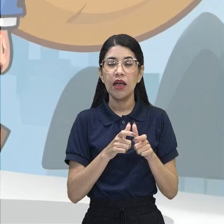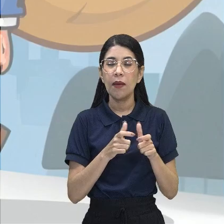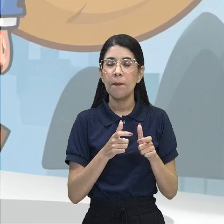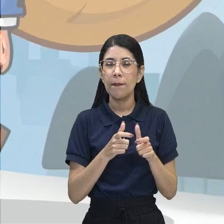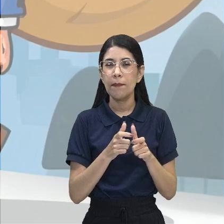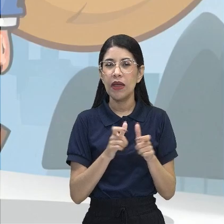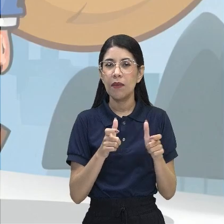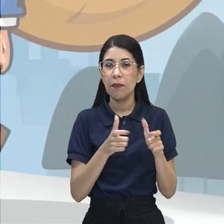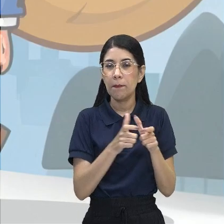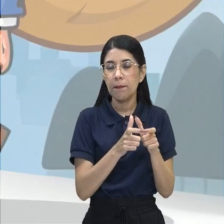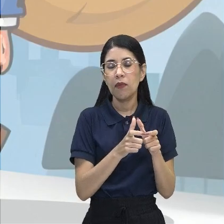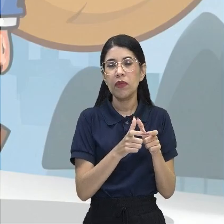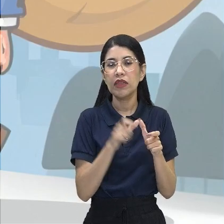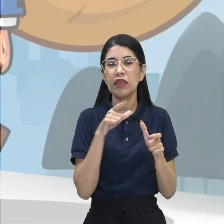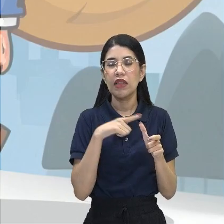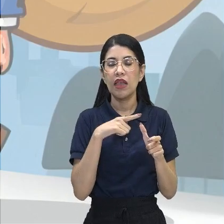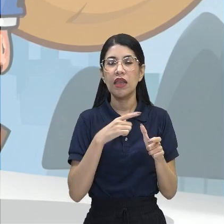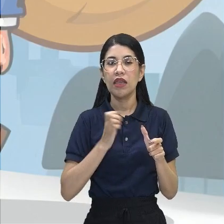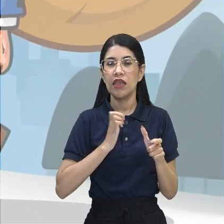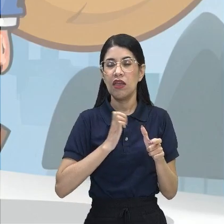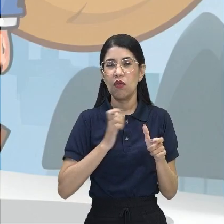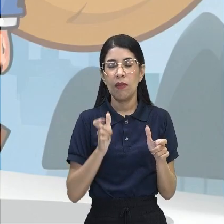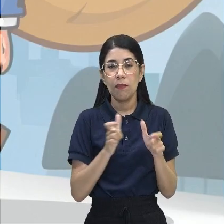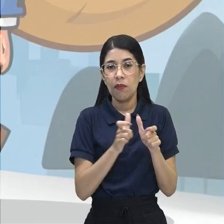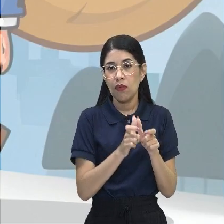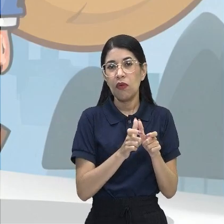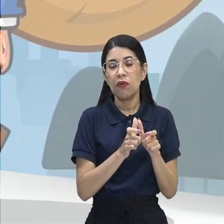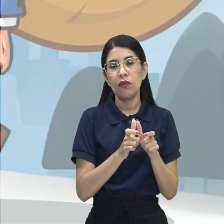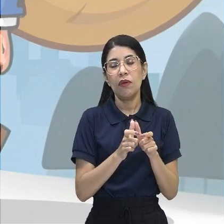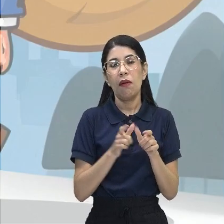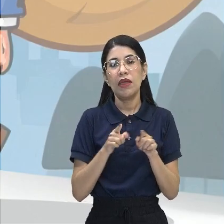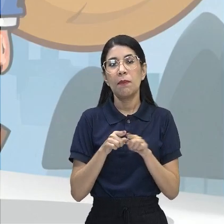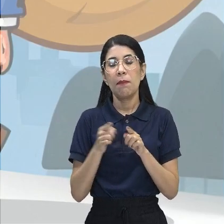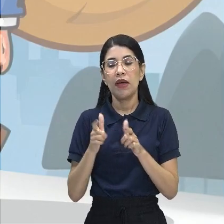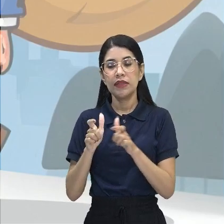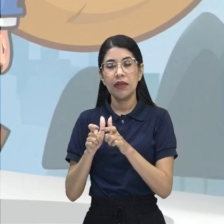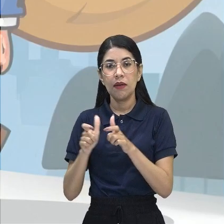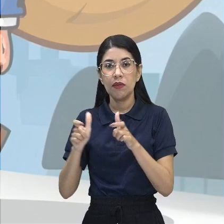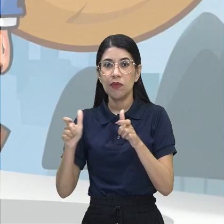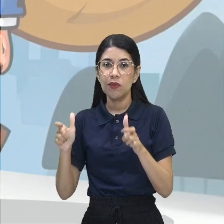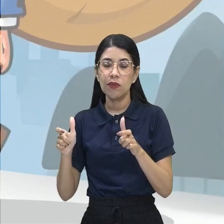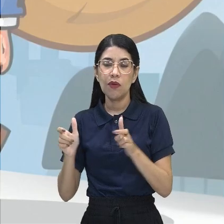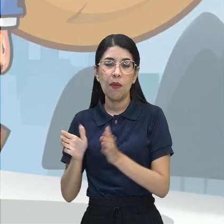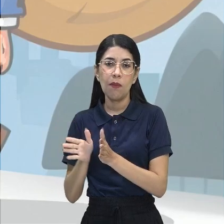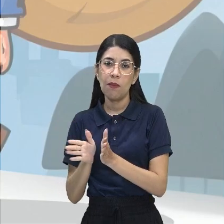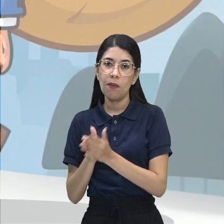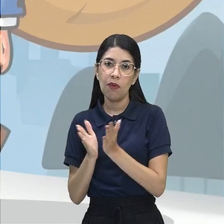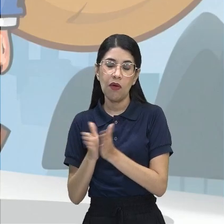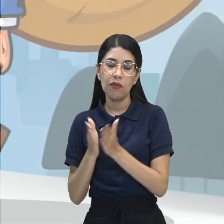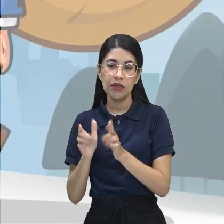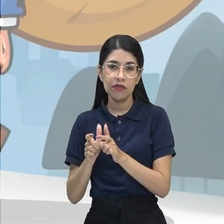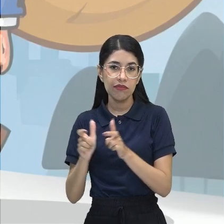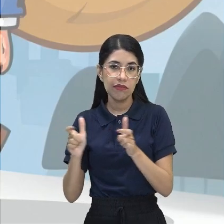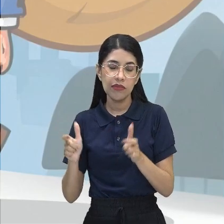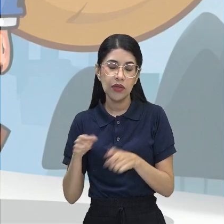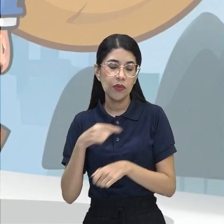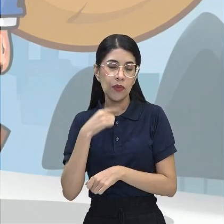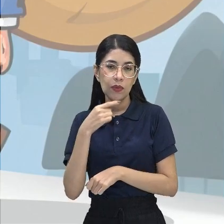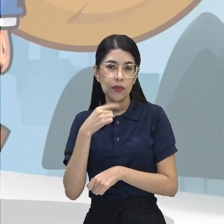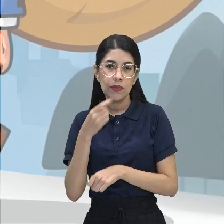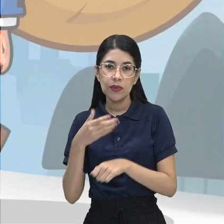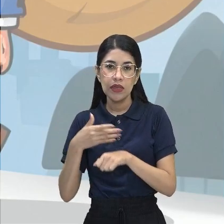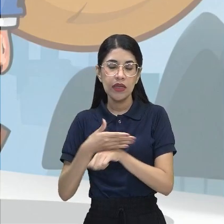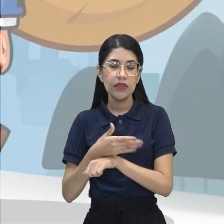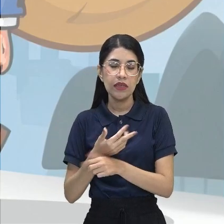temos pessoas acumulando ali muitas riquezas, né? E temos pessoas ali que não têm acesso